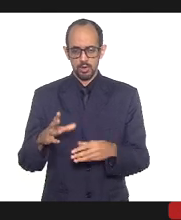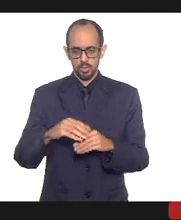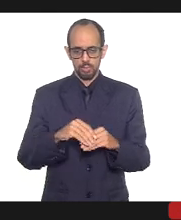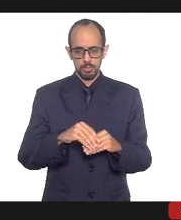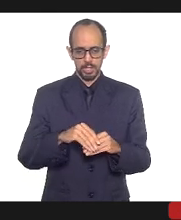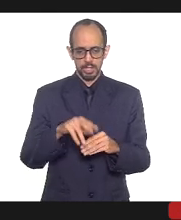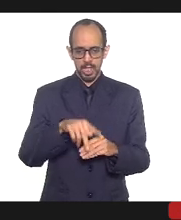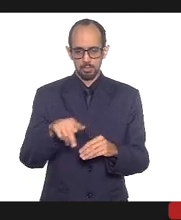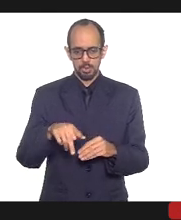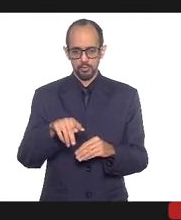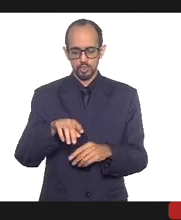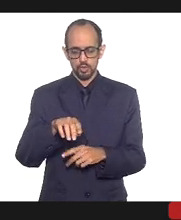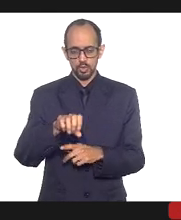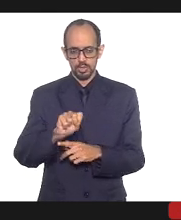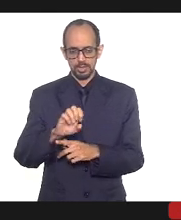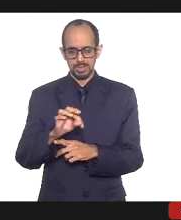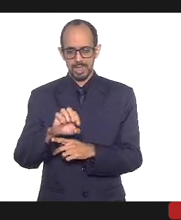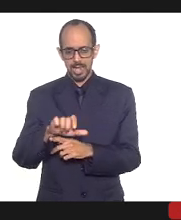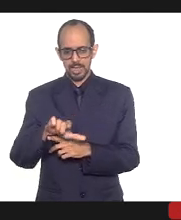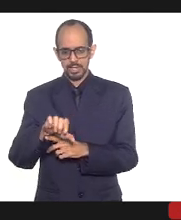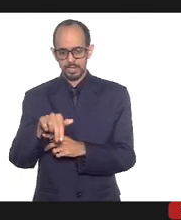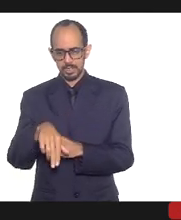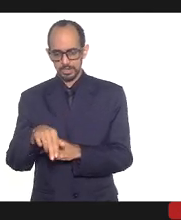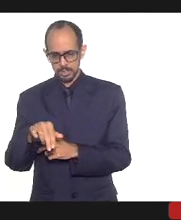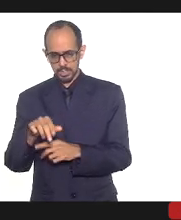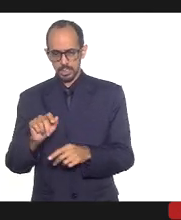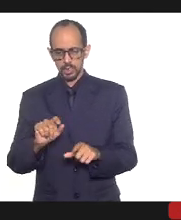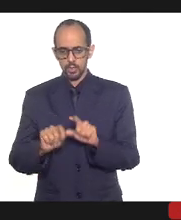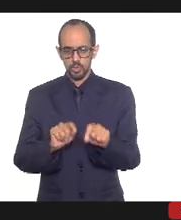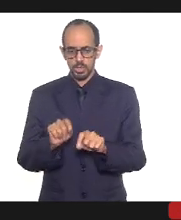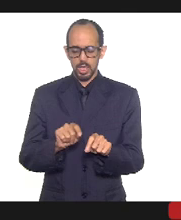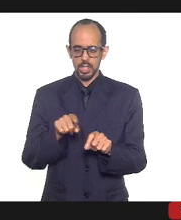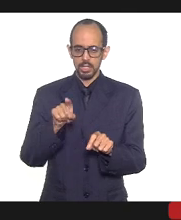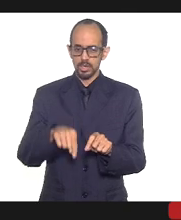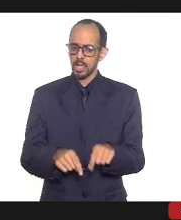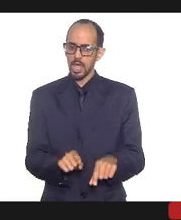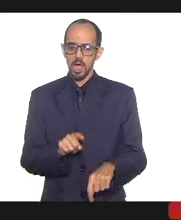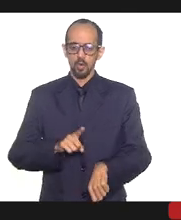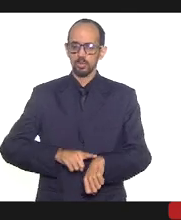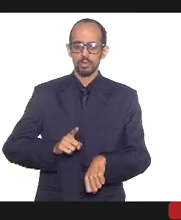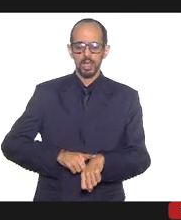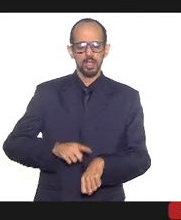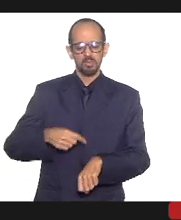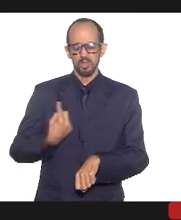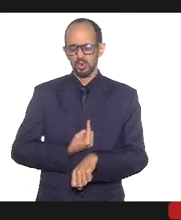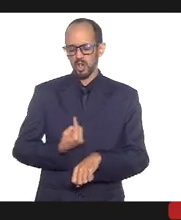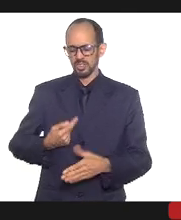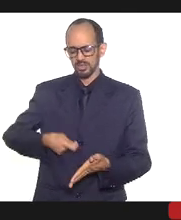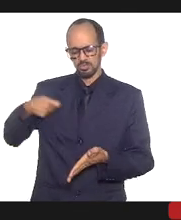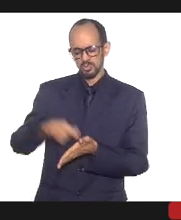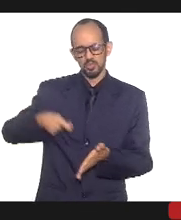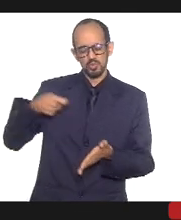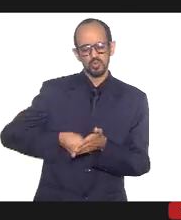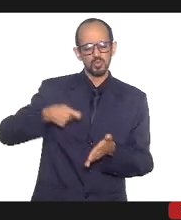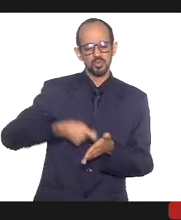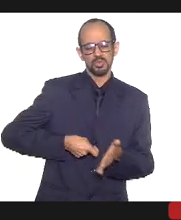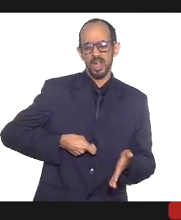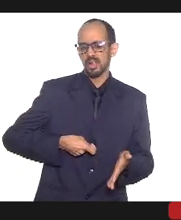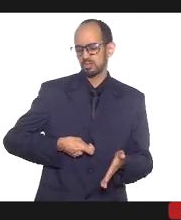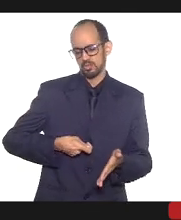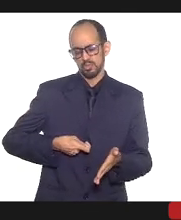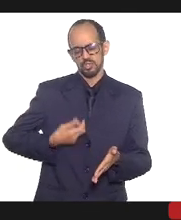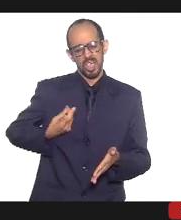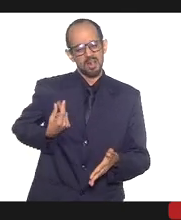professor Stelling, ressaltando que trata-se de um tema pelo qual nós temos lutado há anos, né? Sabemos que o